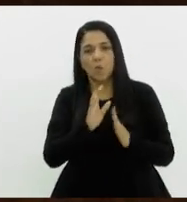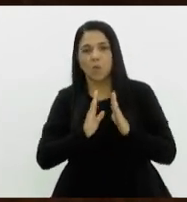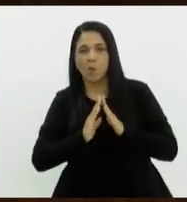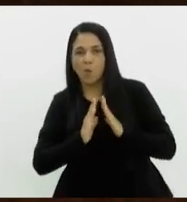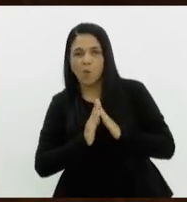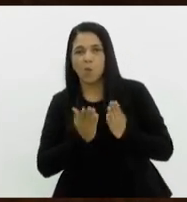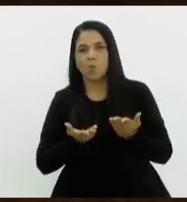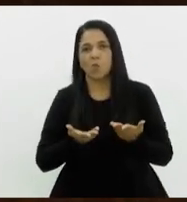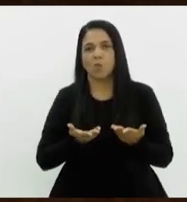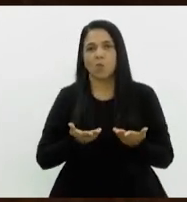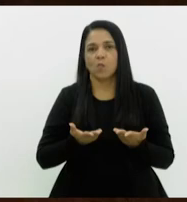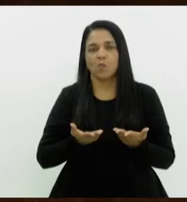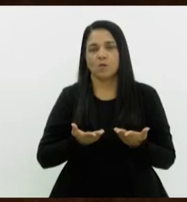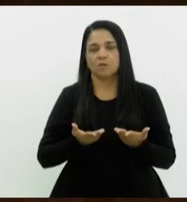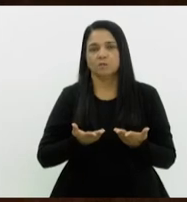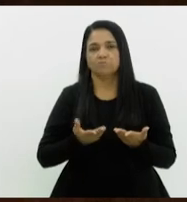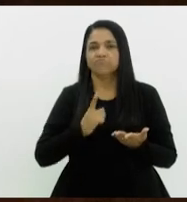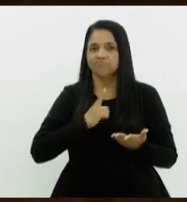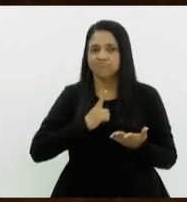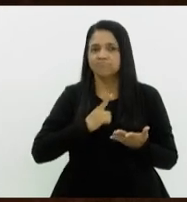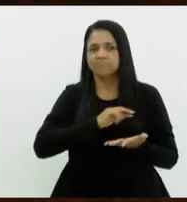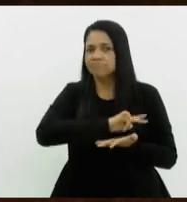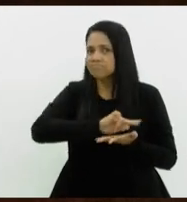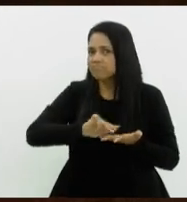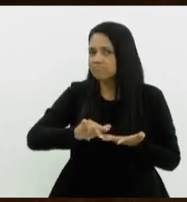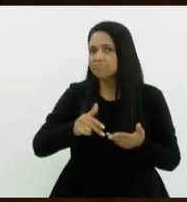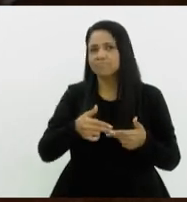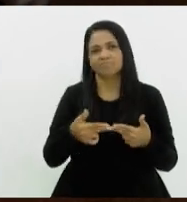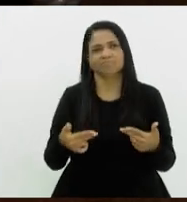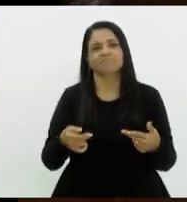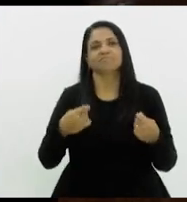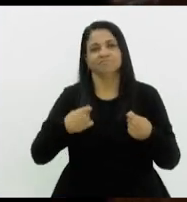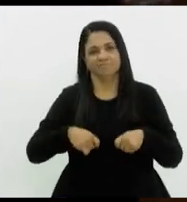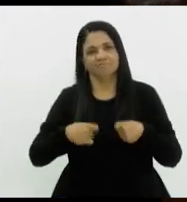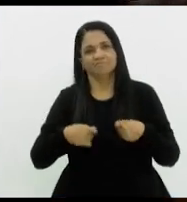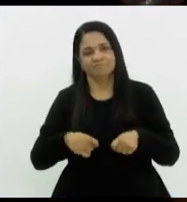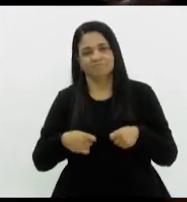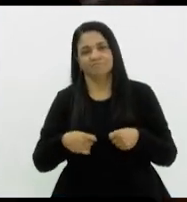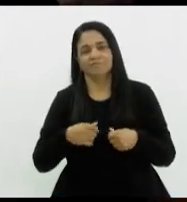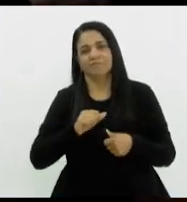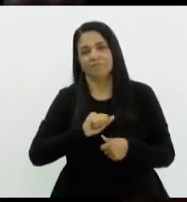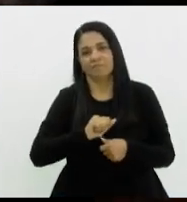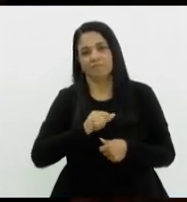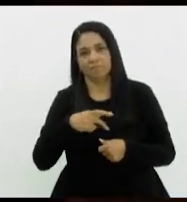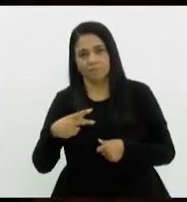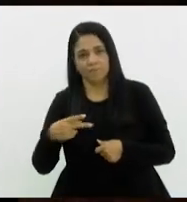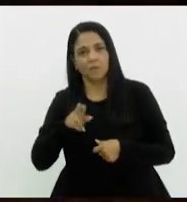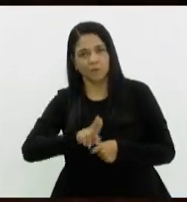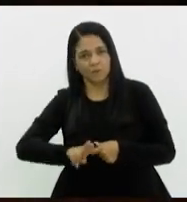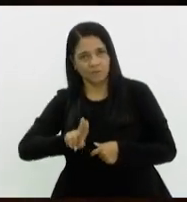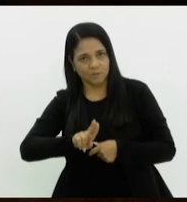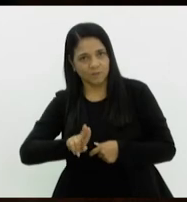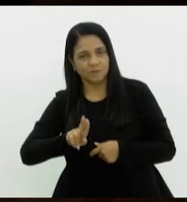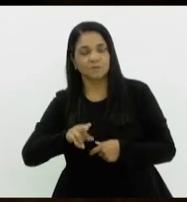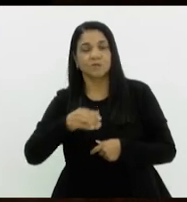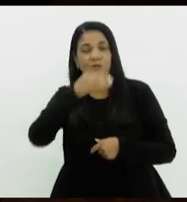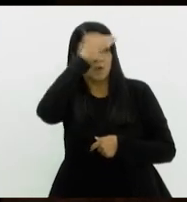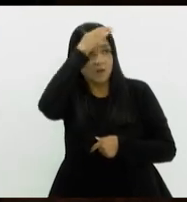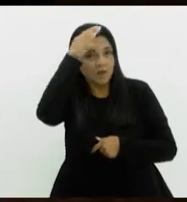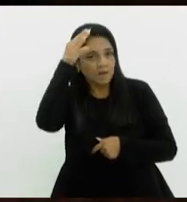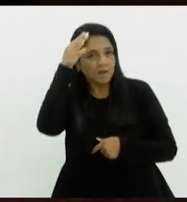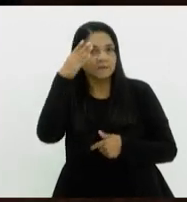enfim. Então, tem muitas necessidades hoje que decorrem, né, que precisa do